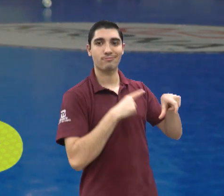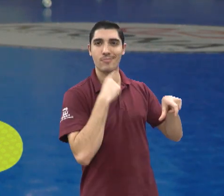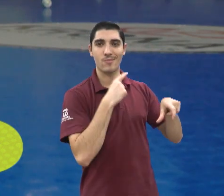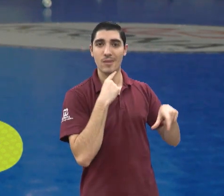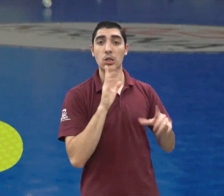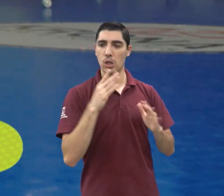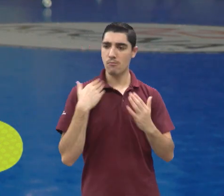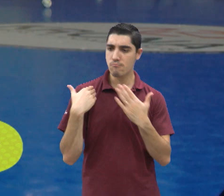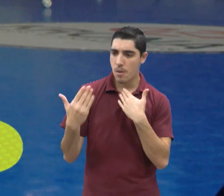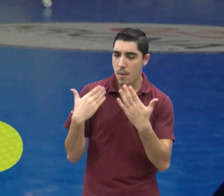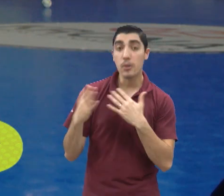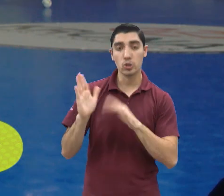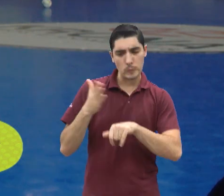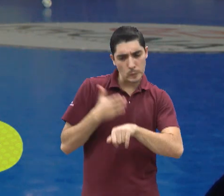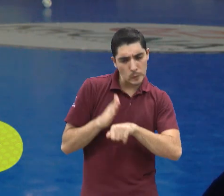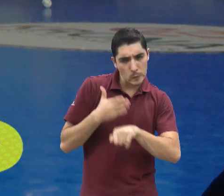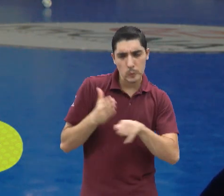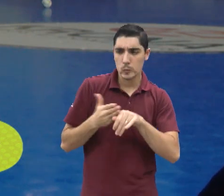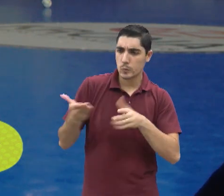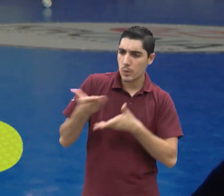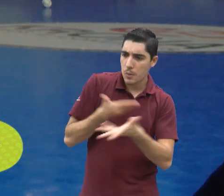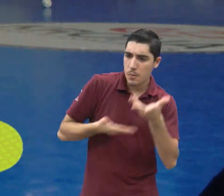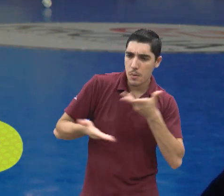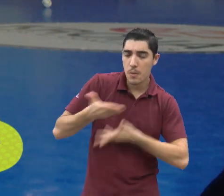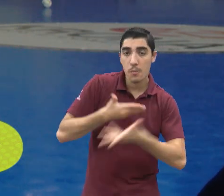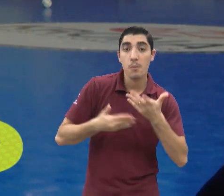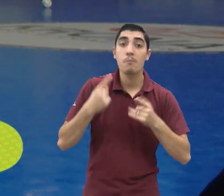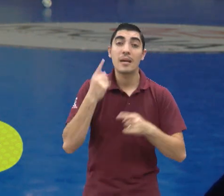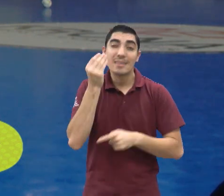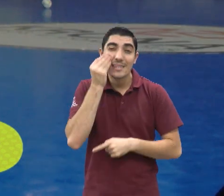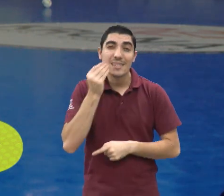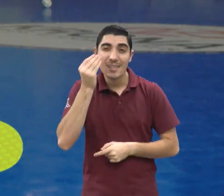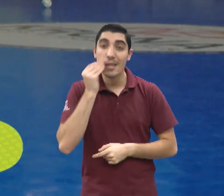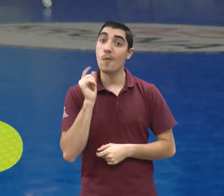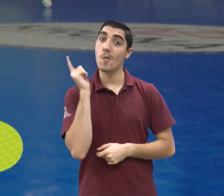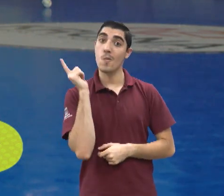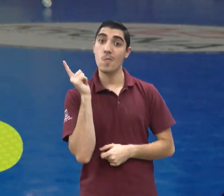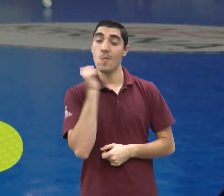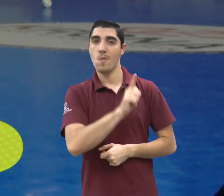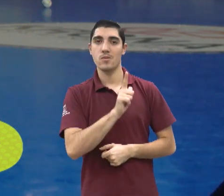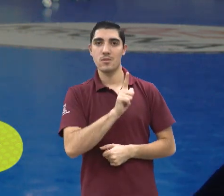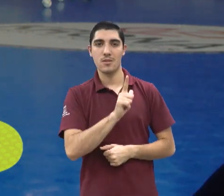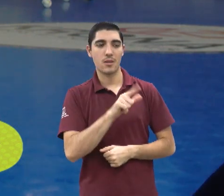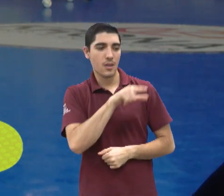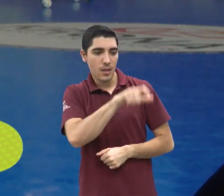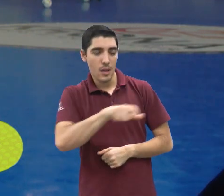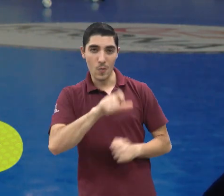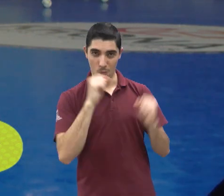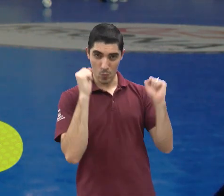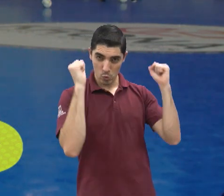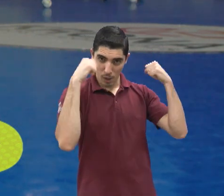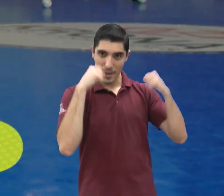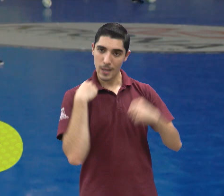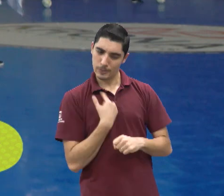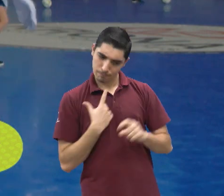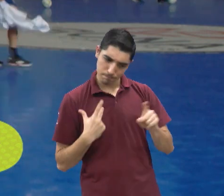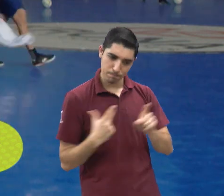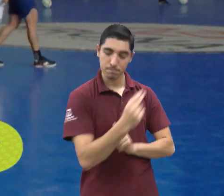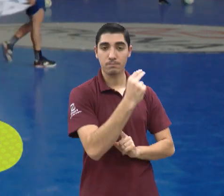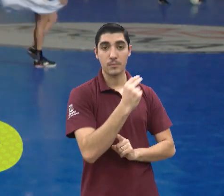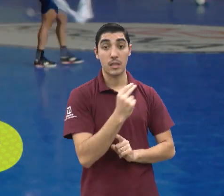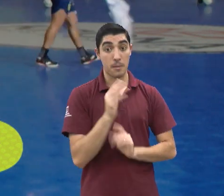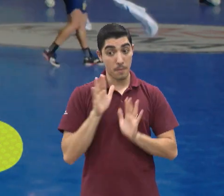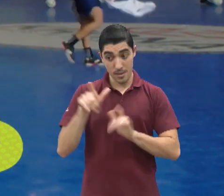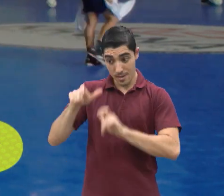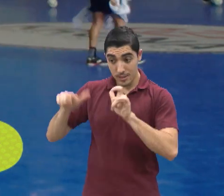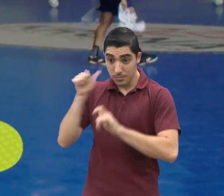trabalho, muito treino para que a gente conseguisse contextualizar com a equipe do Female, para que elas consigam estar